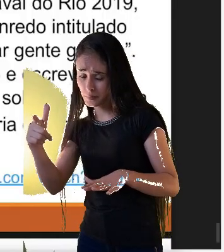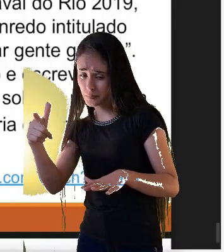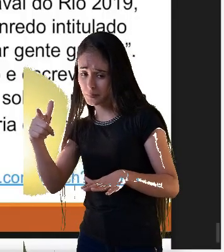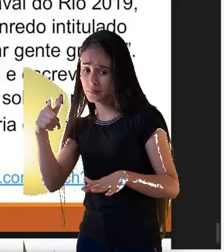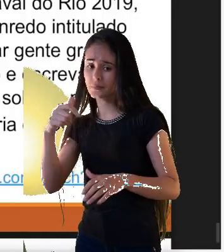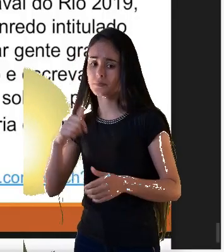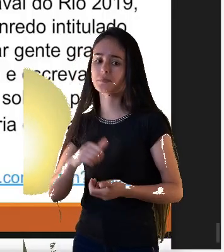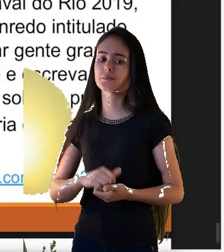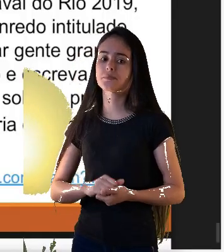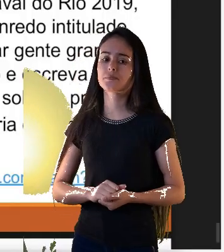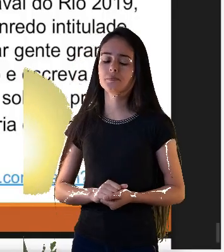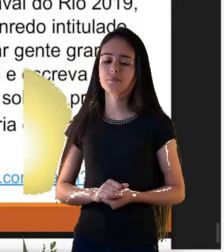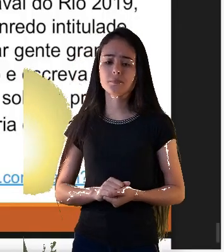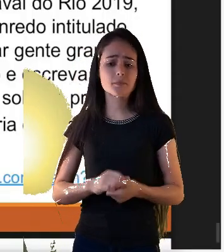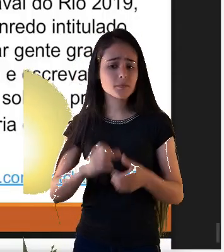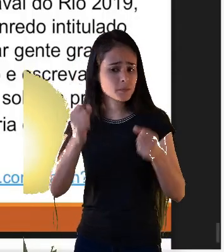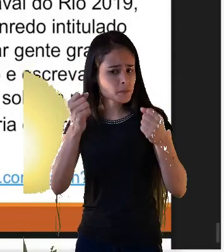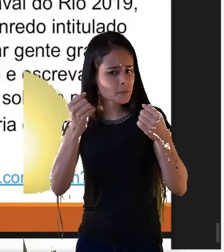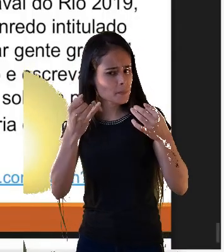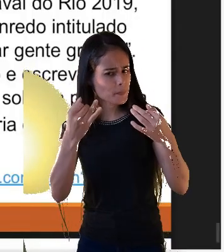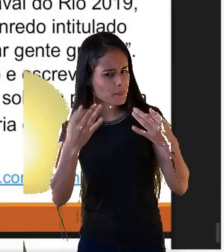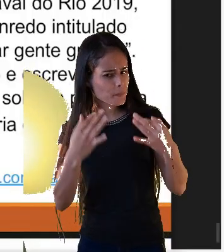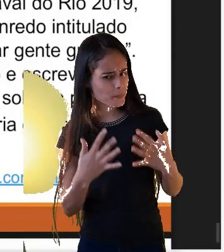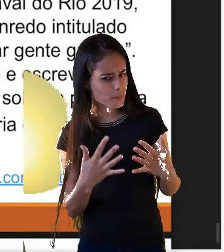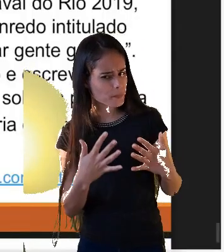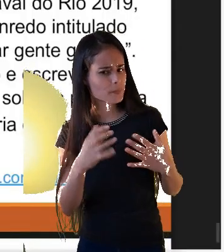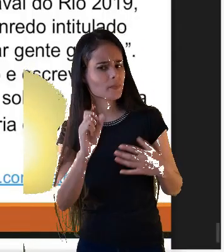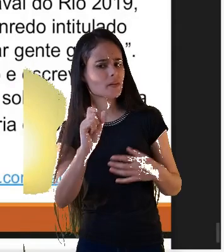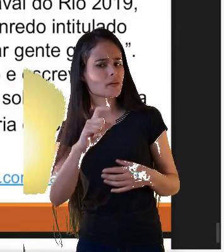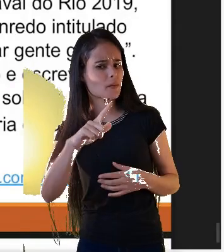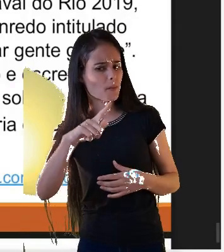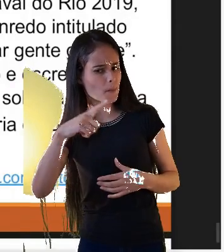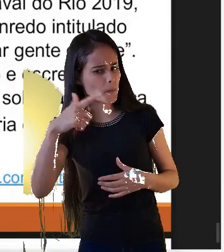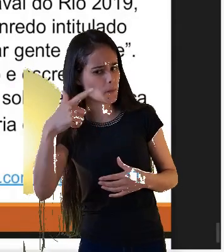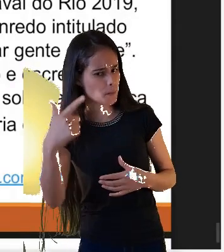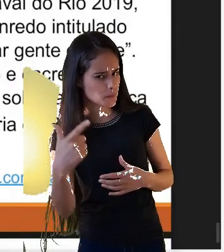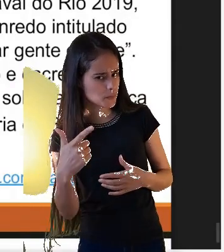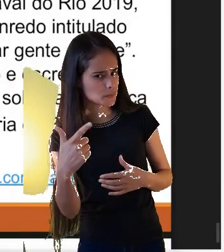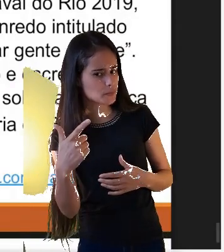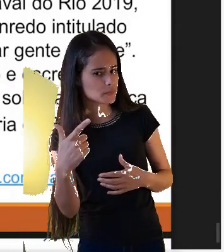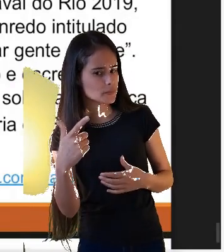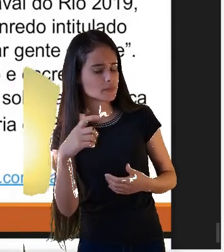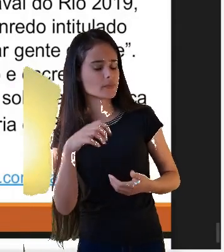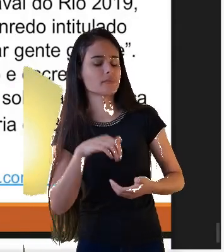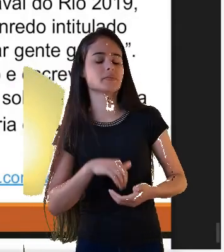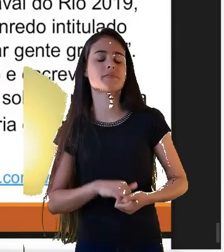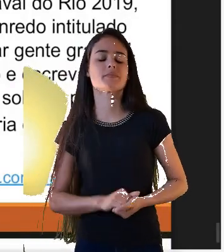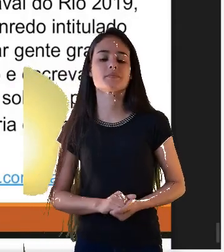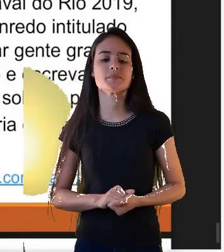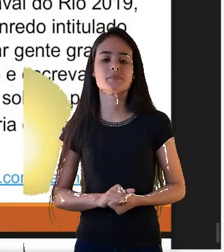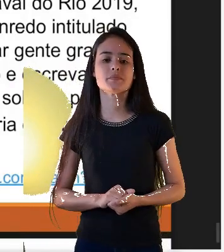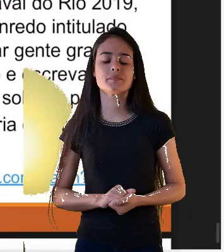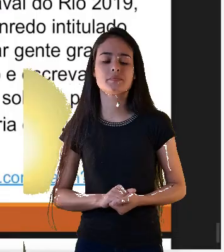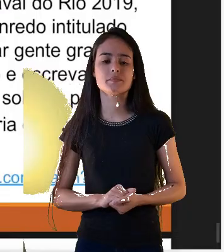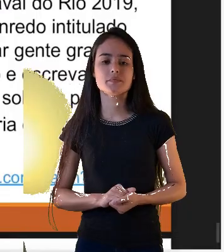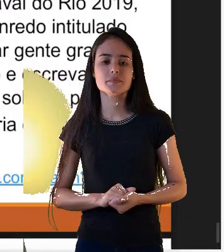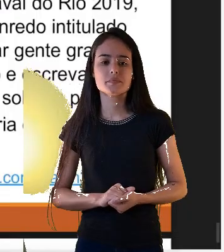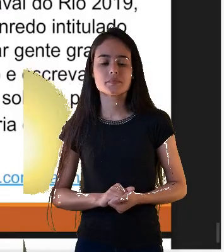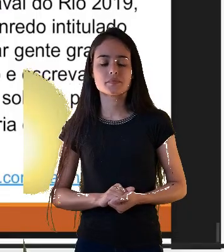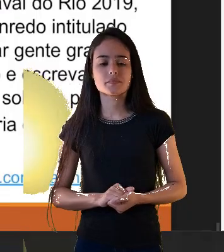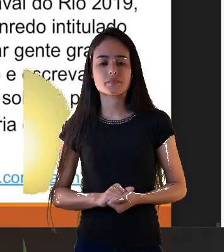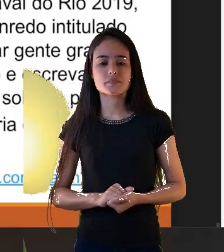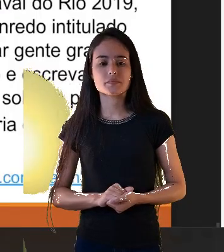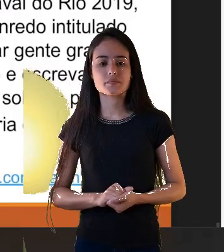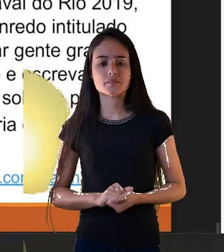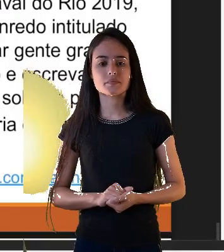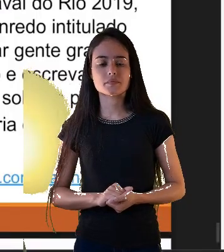Tiago aborda bastante no Projeto Querido. Era isso, Lelo, se você quiser falar alguma